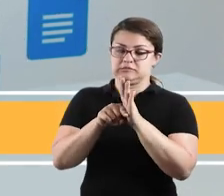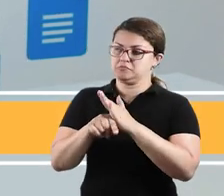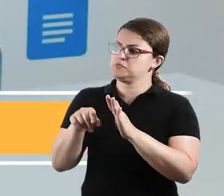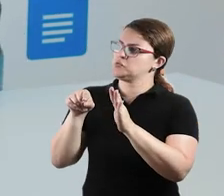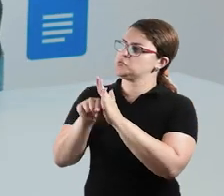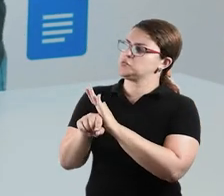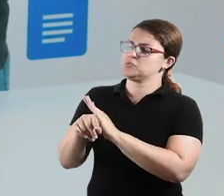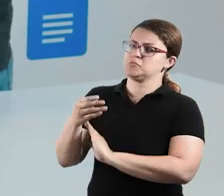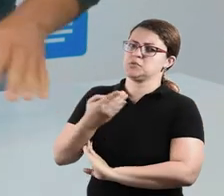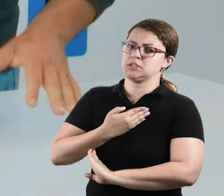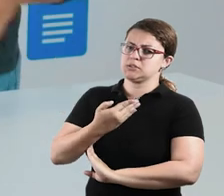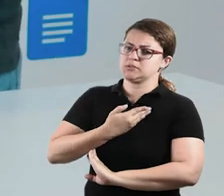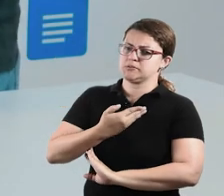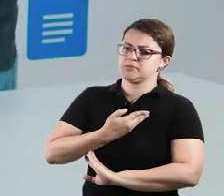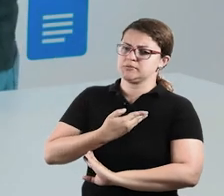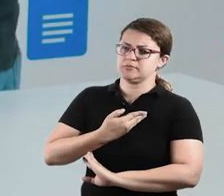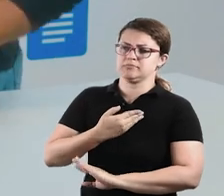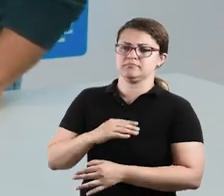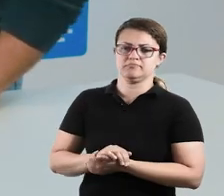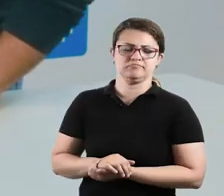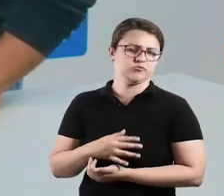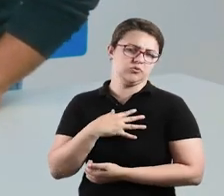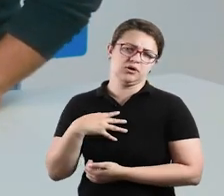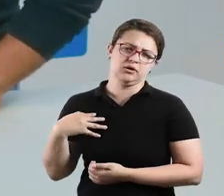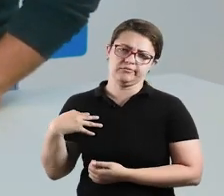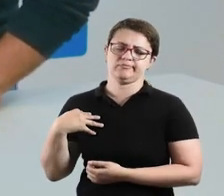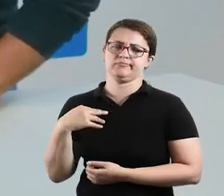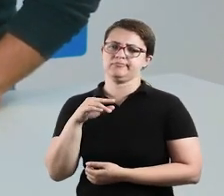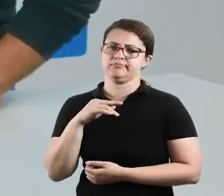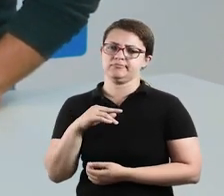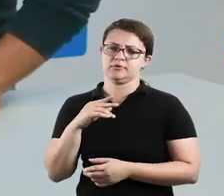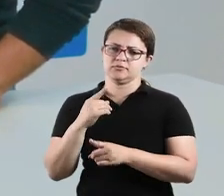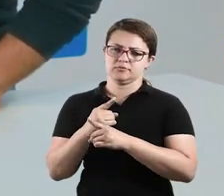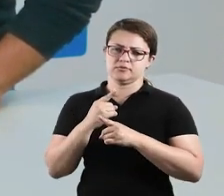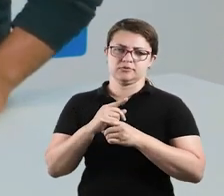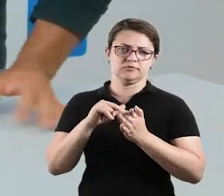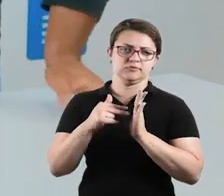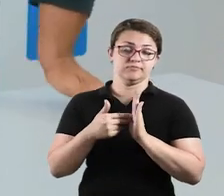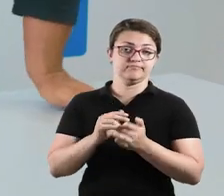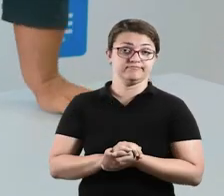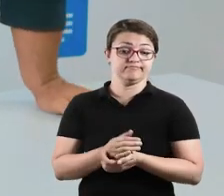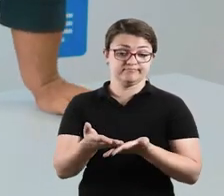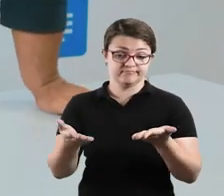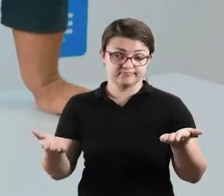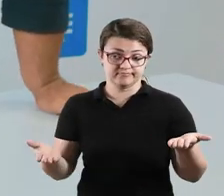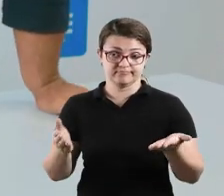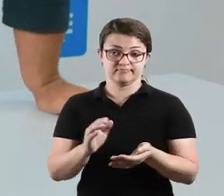para um colega. É bem tranquilo. Pessoal, é isso.